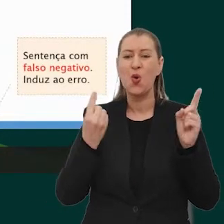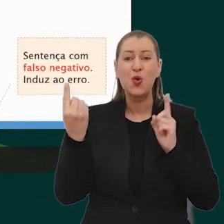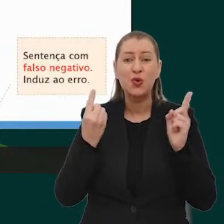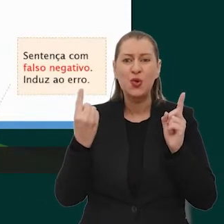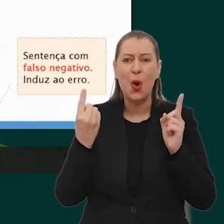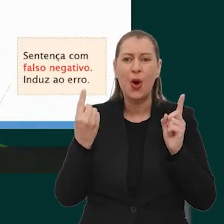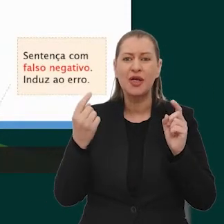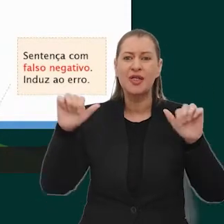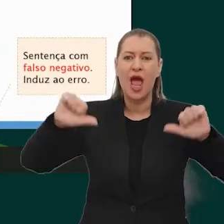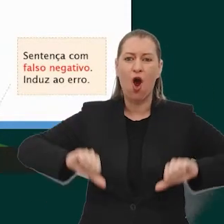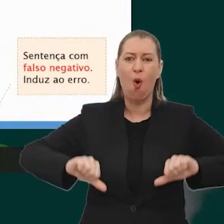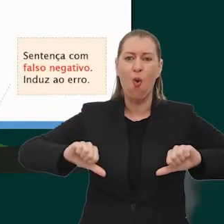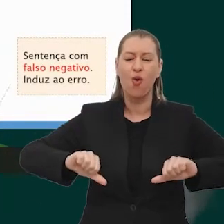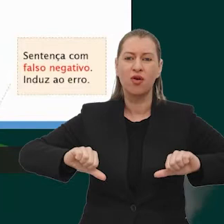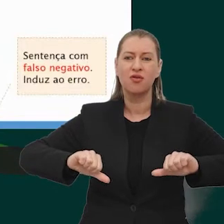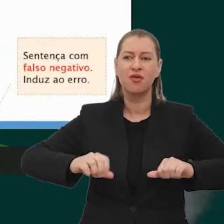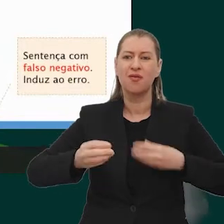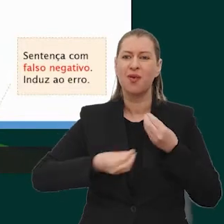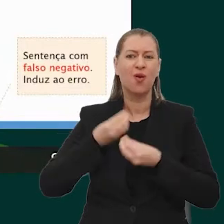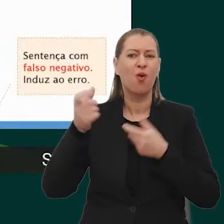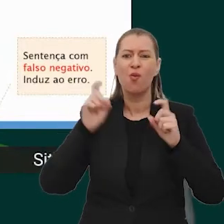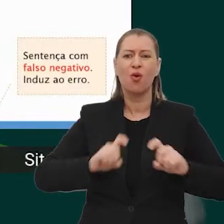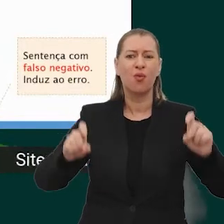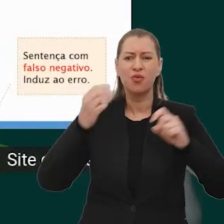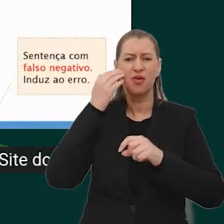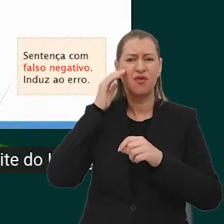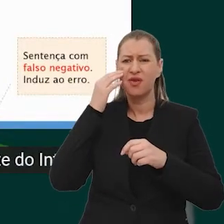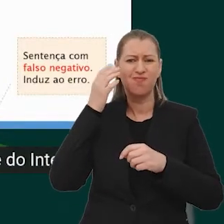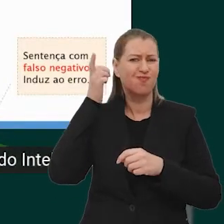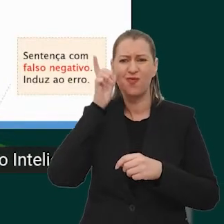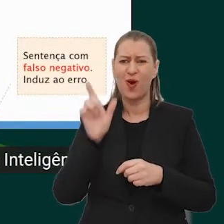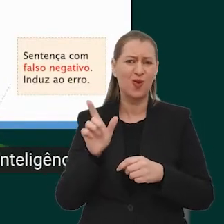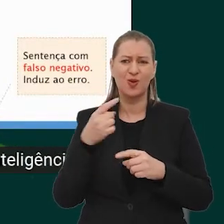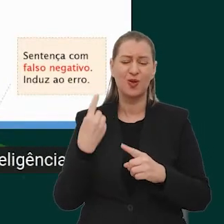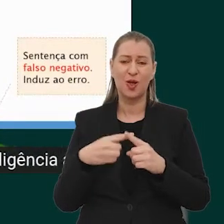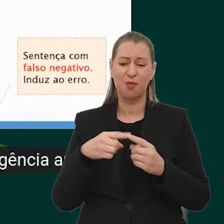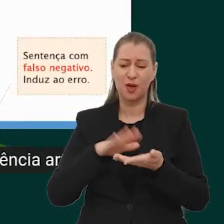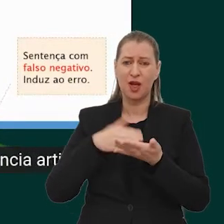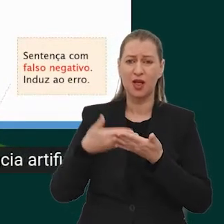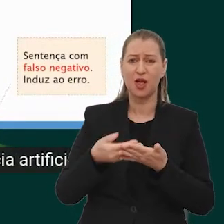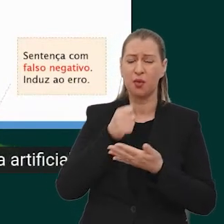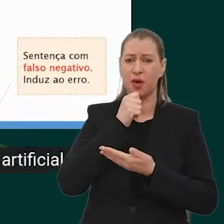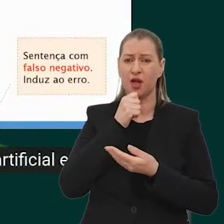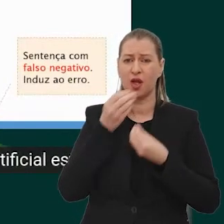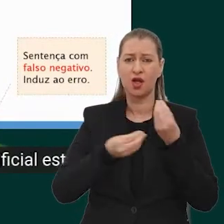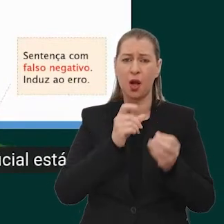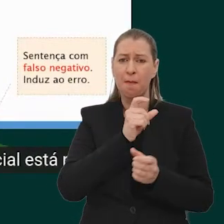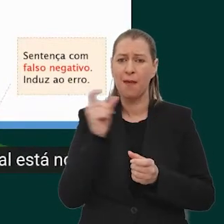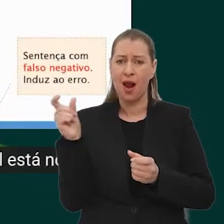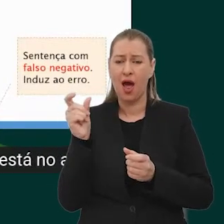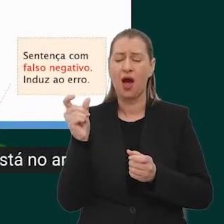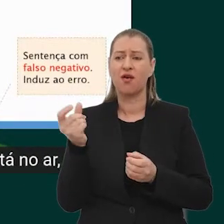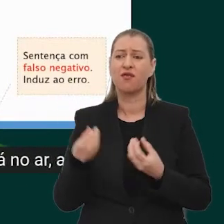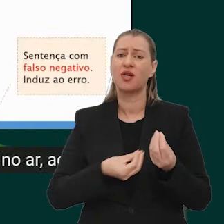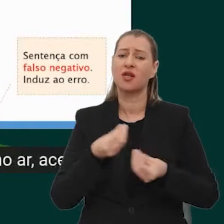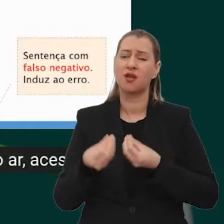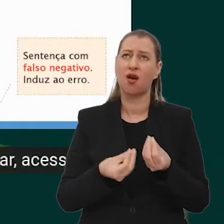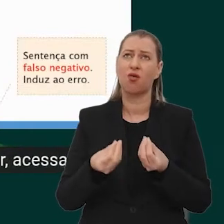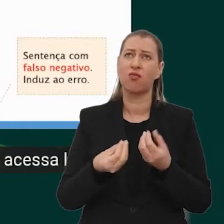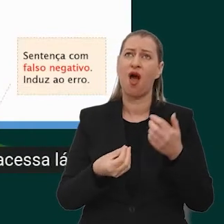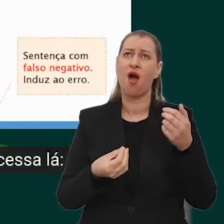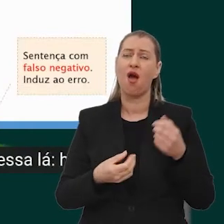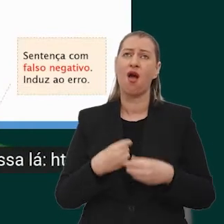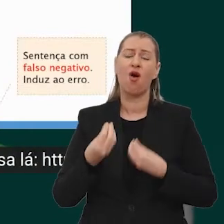carga negativa na minha frase, que o computador não vai conseguir entender, porque ele interpreta ainda palavras a palavras, né?